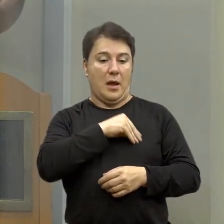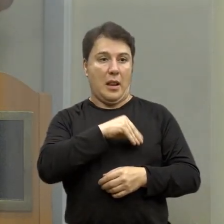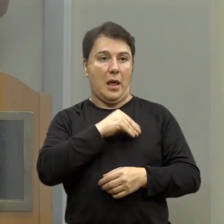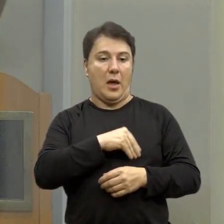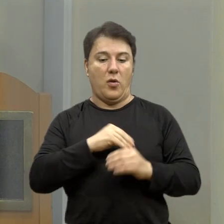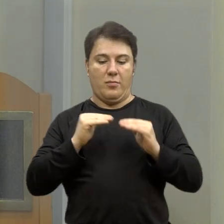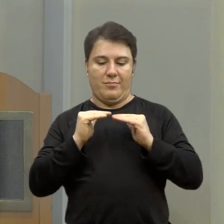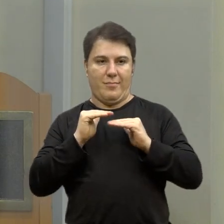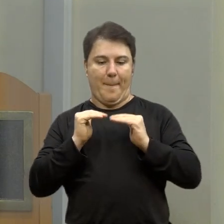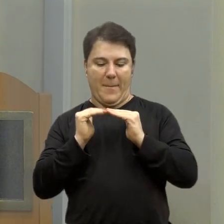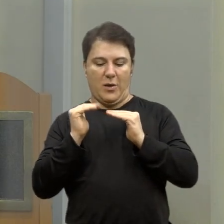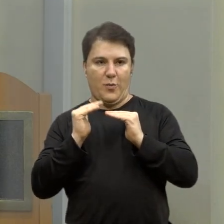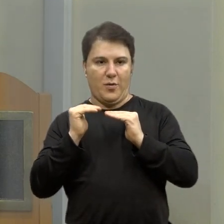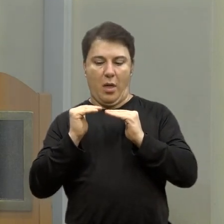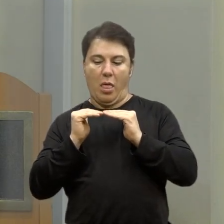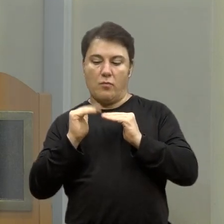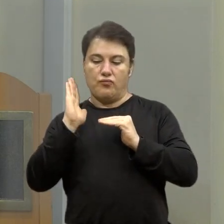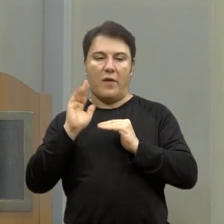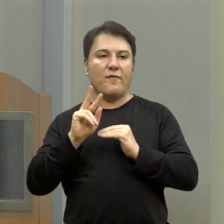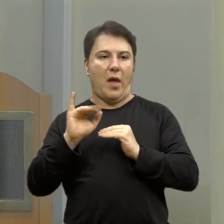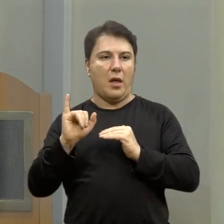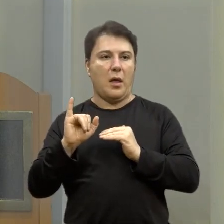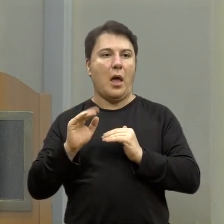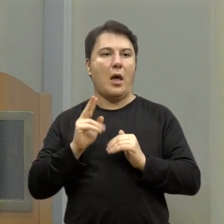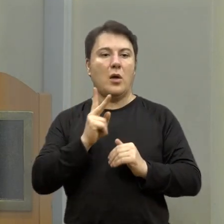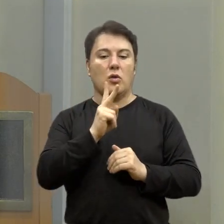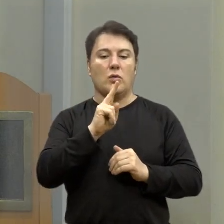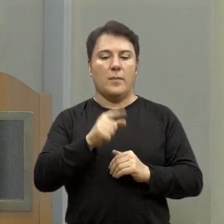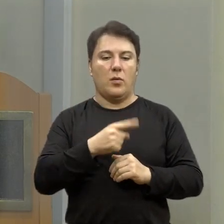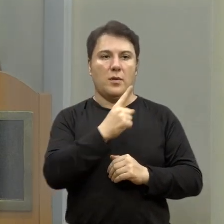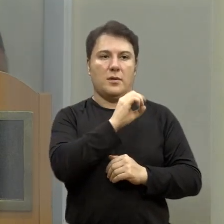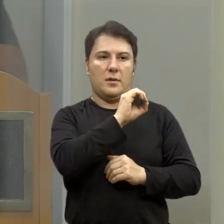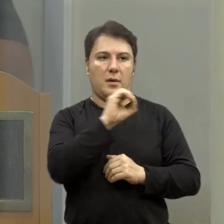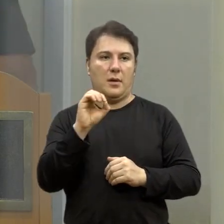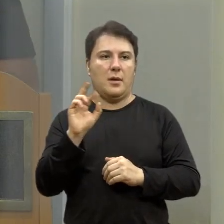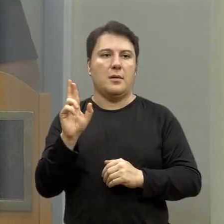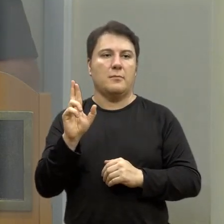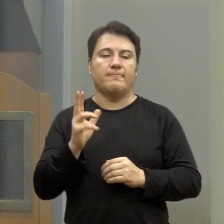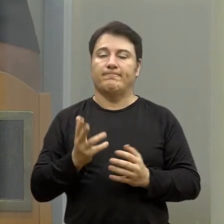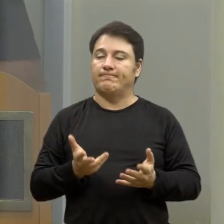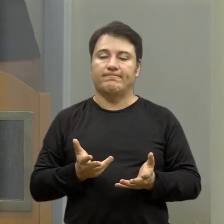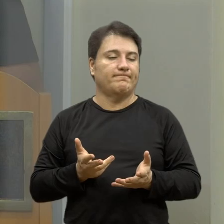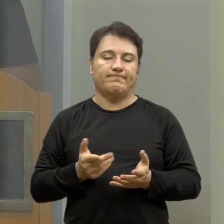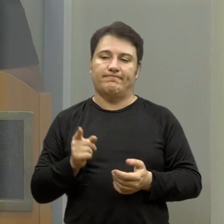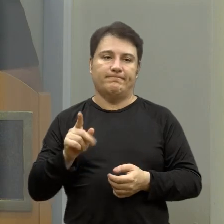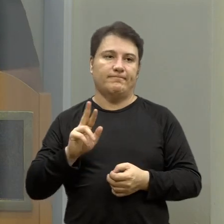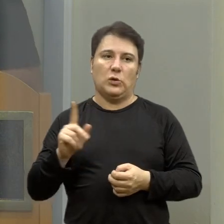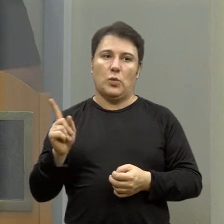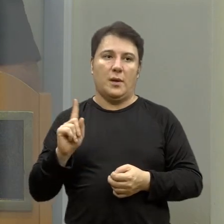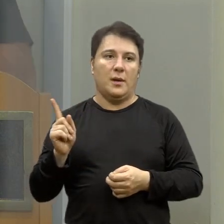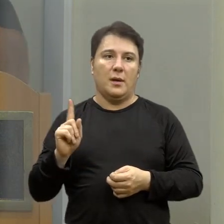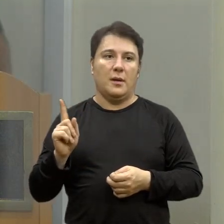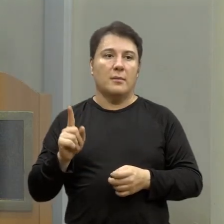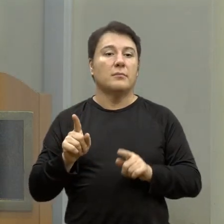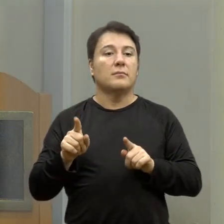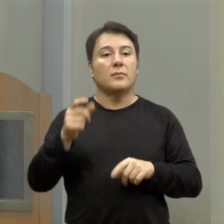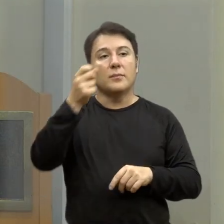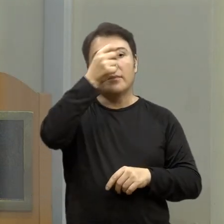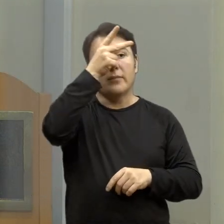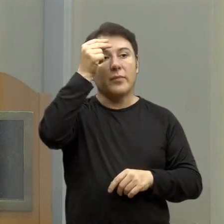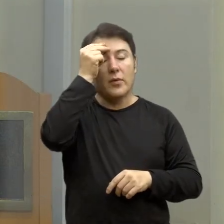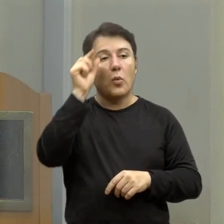o piso será agora de R$ 2.100. E o que a gente viu não foi isso. A prefeitura